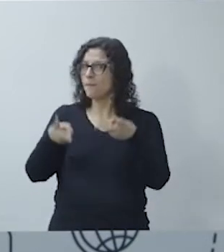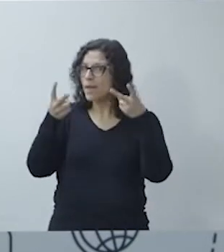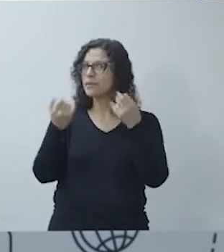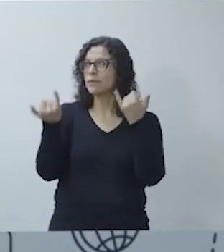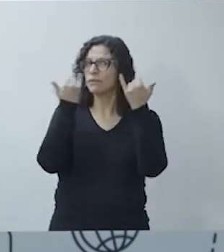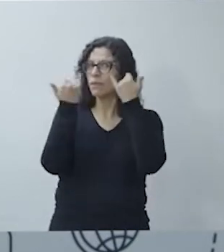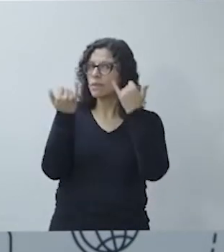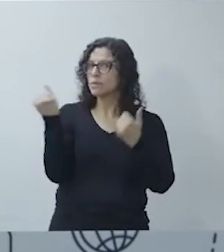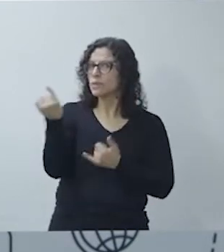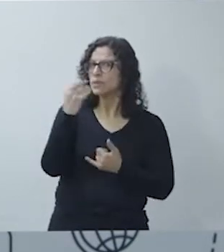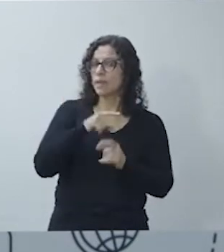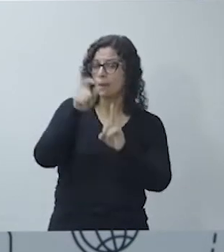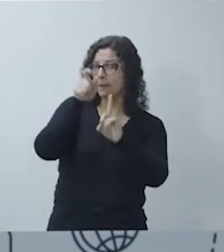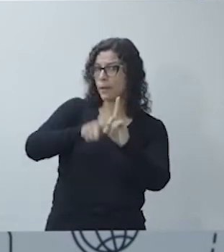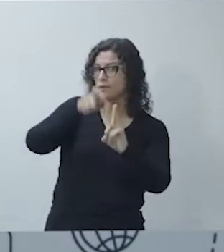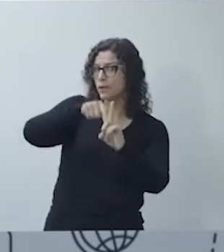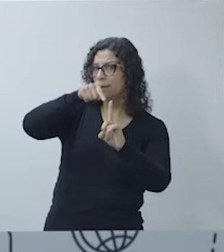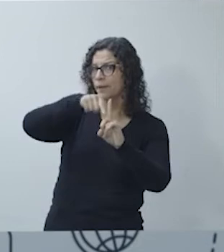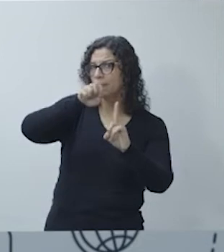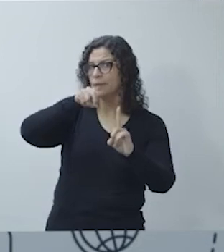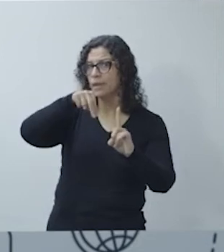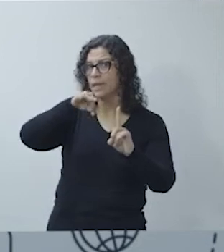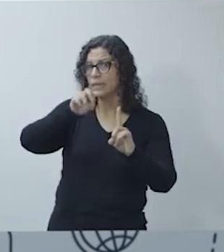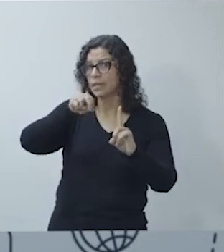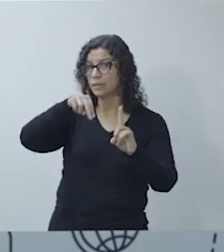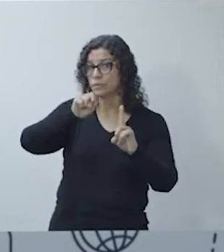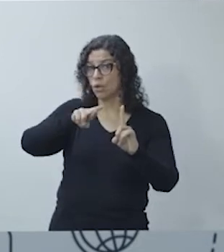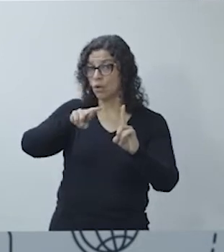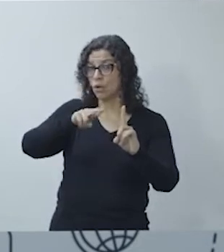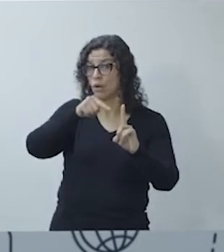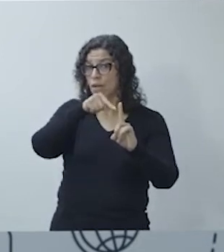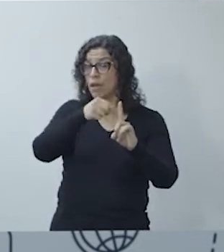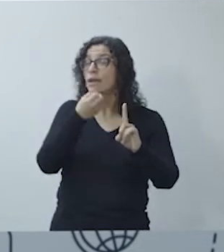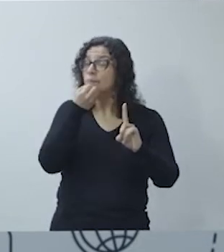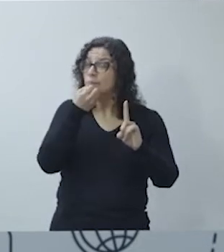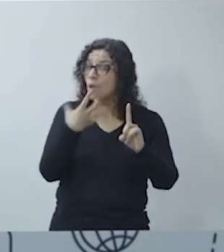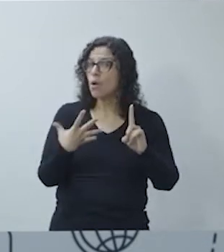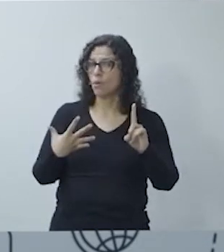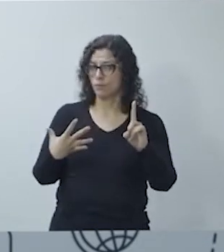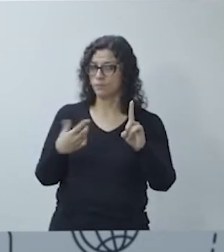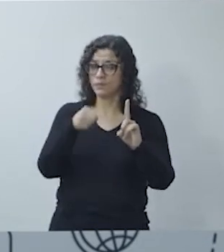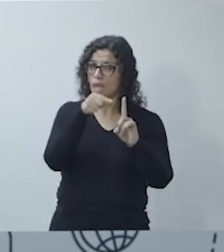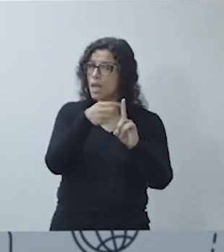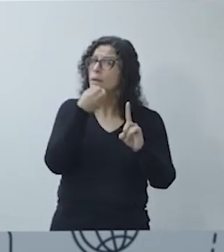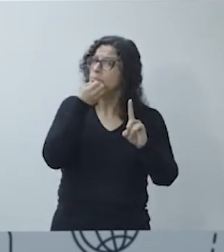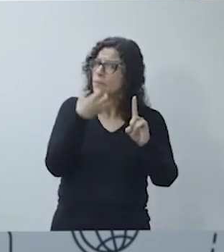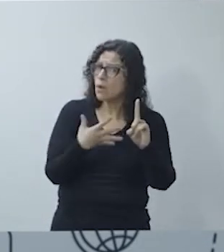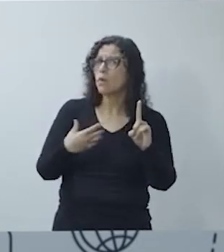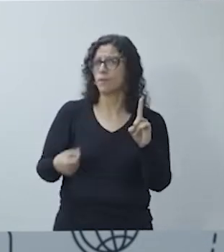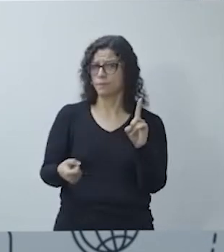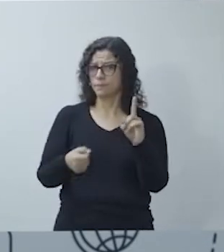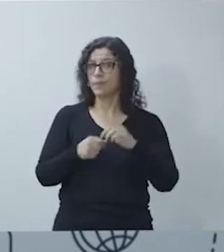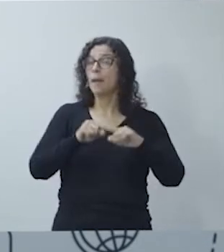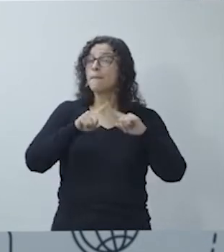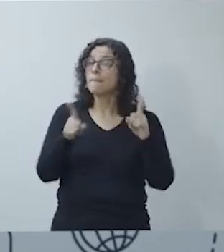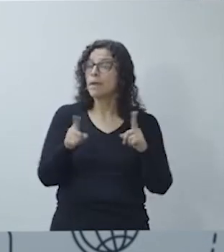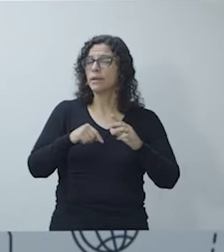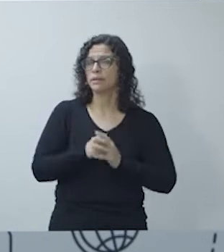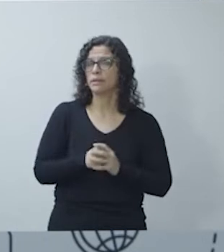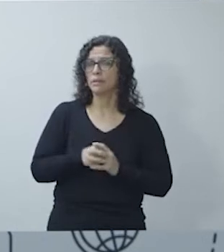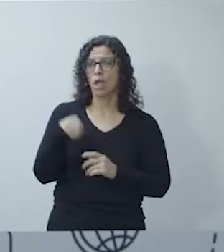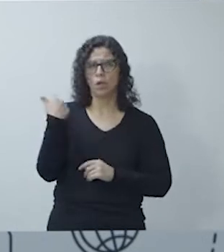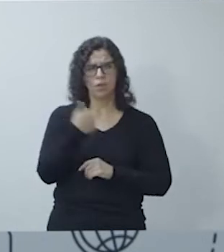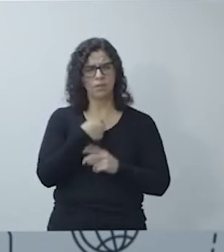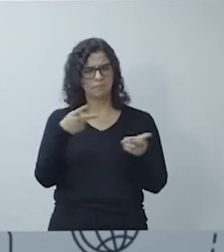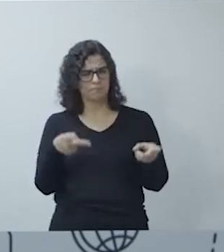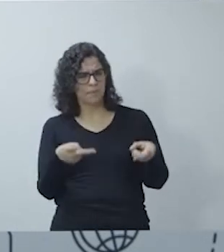conto. Olha o nosso personagem. Ele é uma pessoa boa. Ele é bom. Só que nós temos